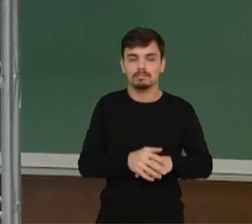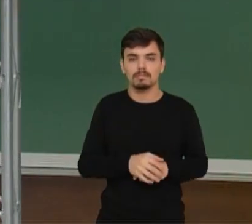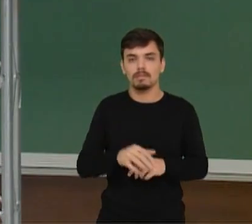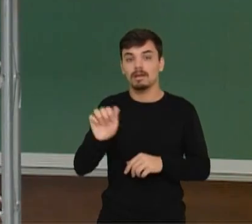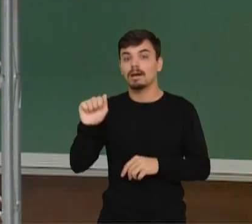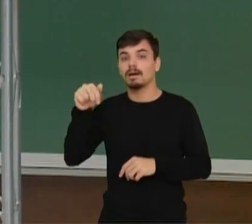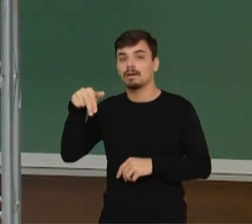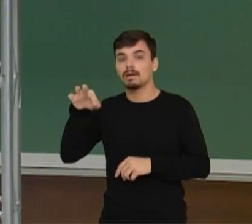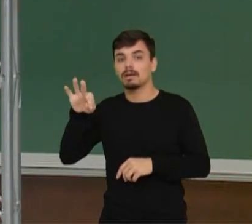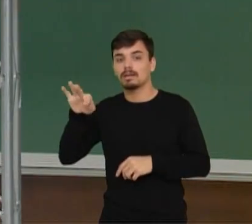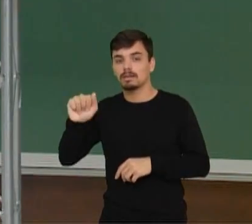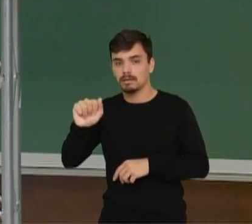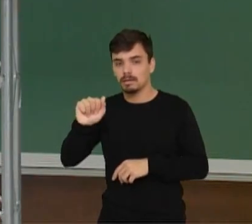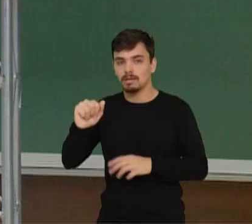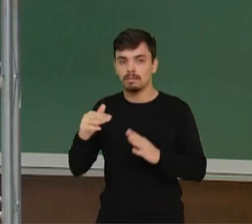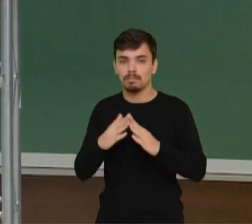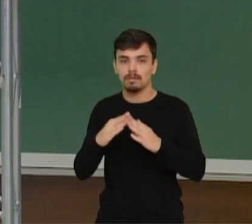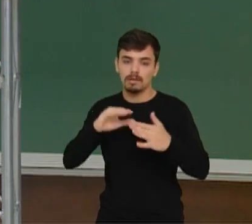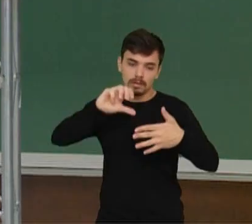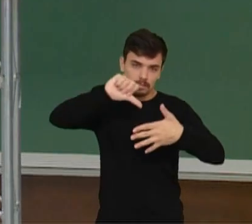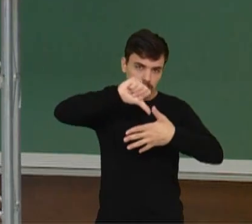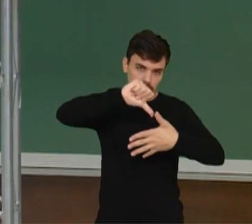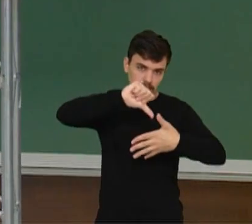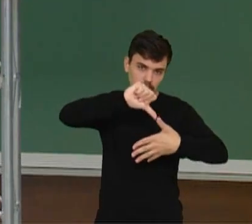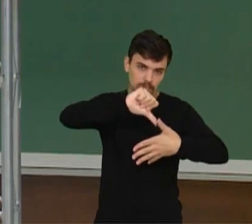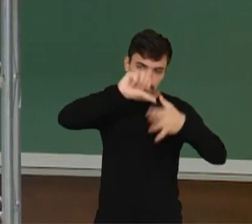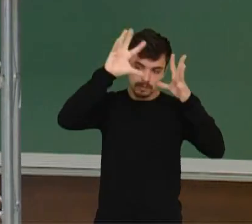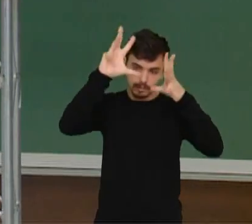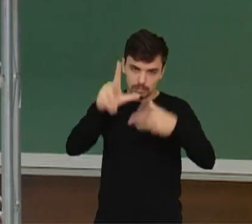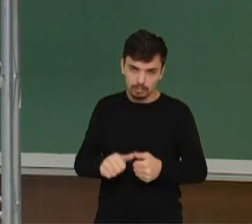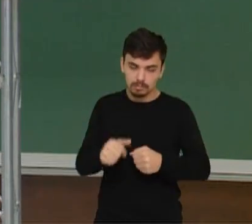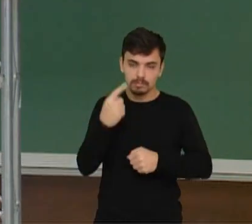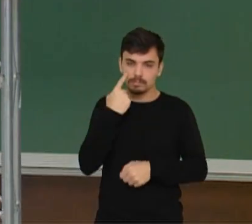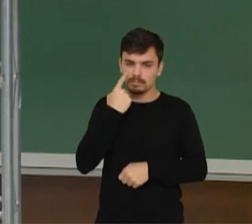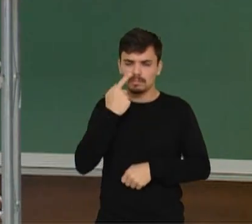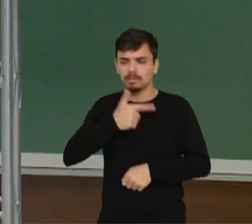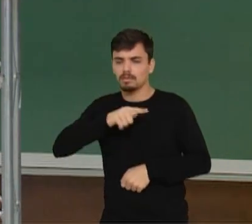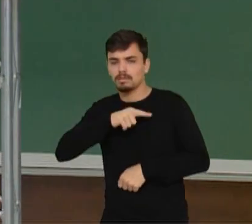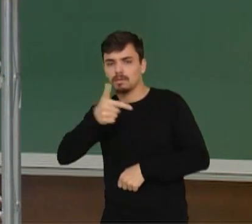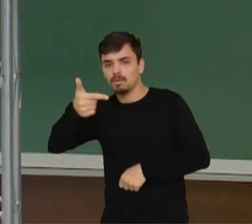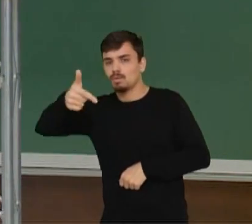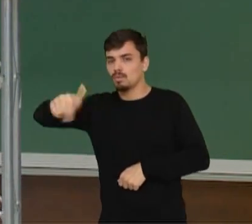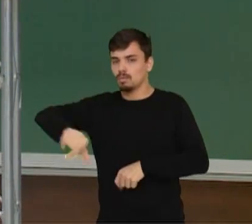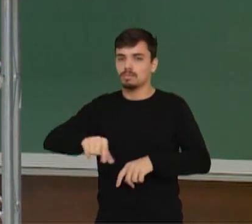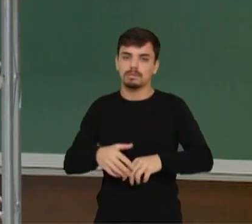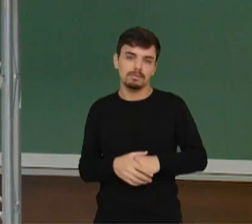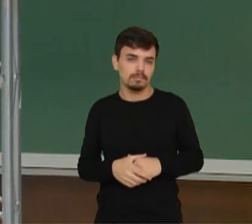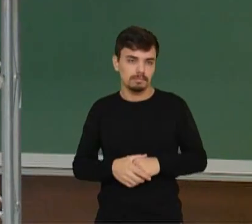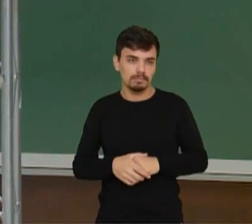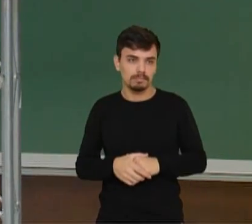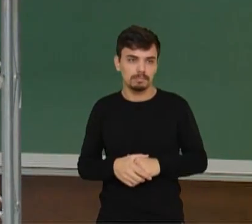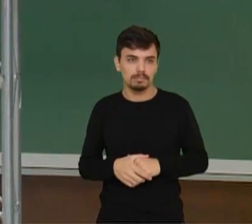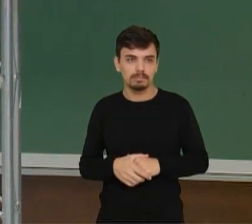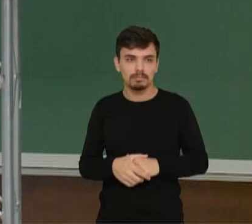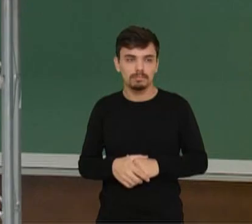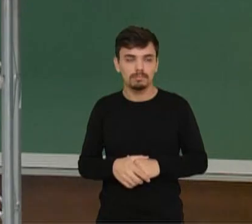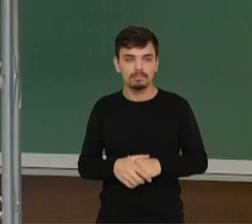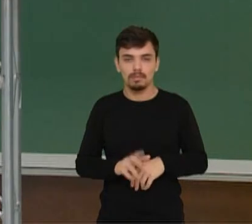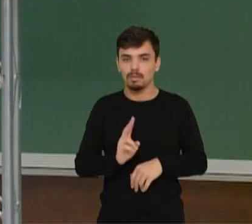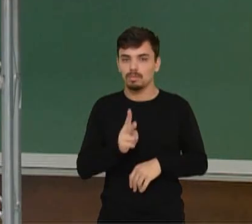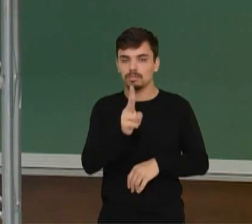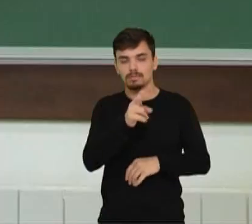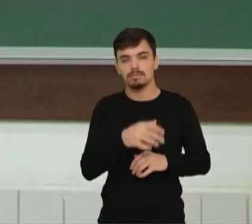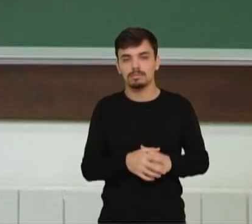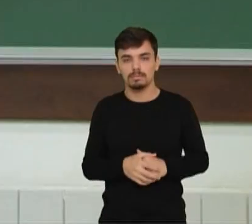anta é toda a América do Sul praticamente. Olha que bonito. Tem outras espécies de anta, não é só essa não, tá? Continuando